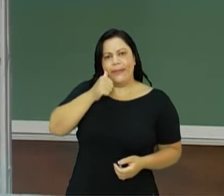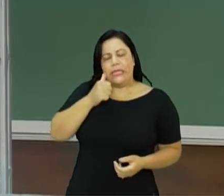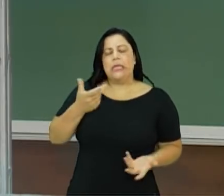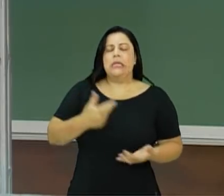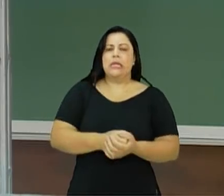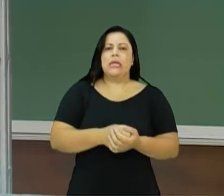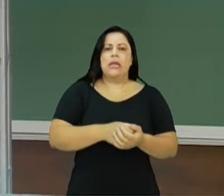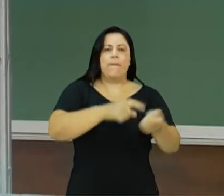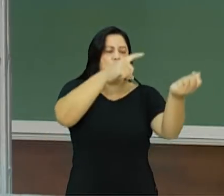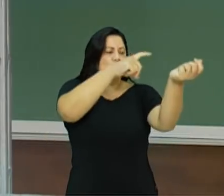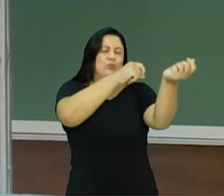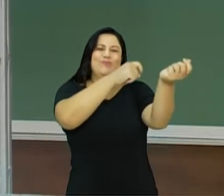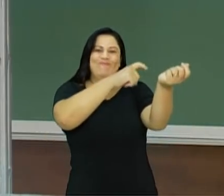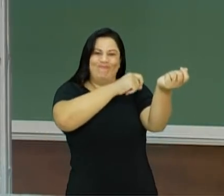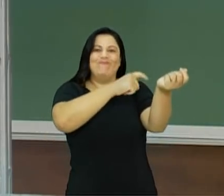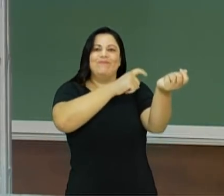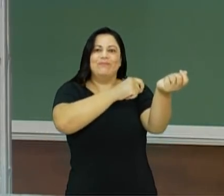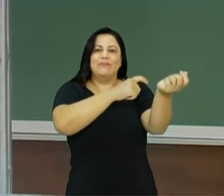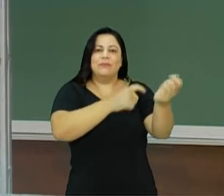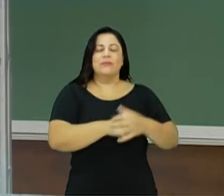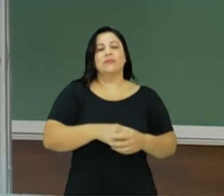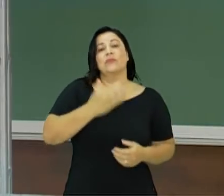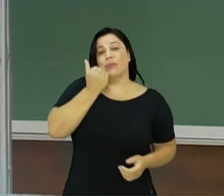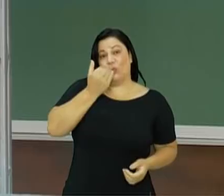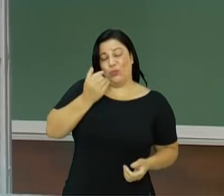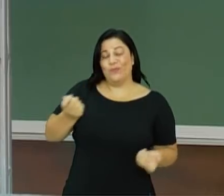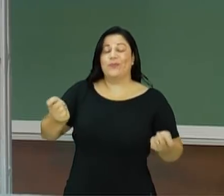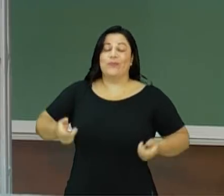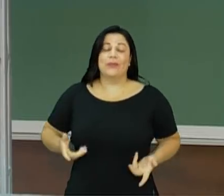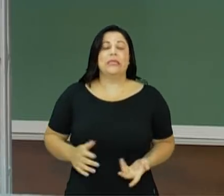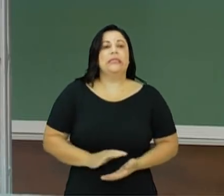recebe alimentos assim diretamente por sonda, ok?